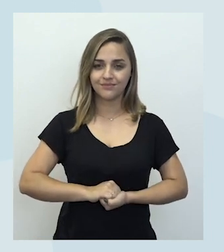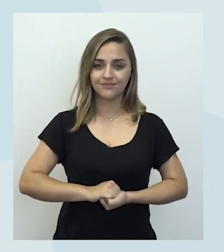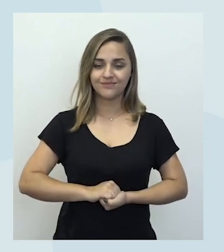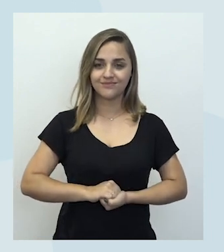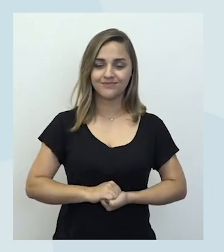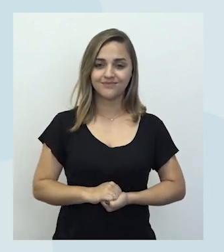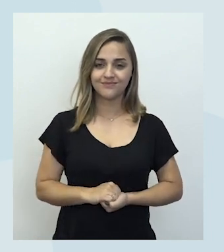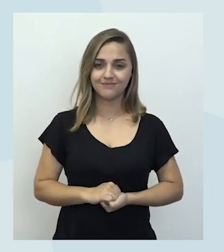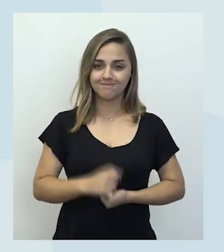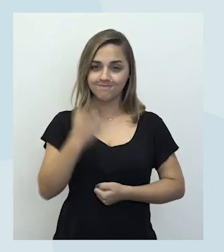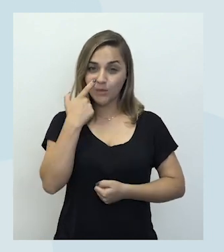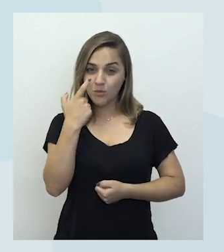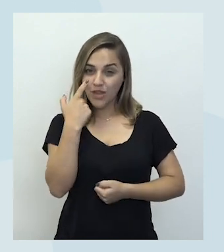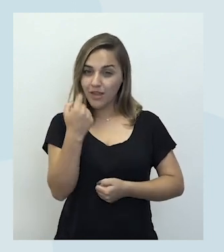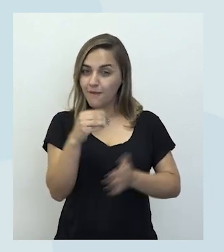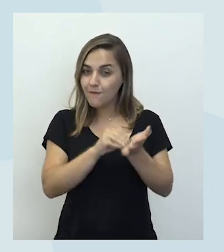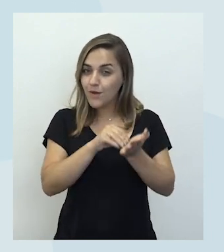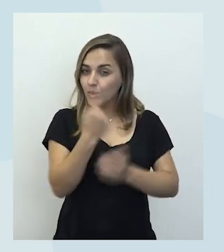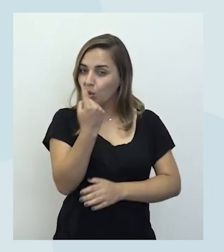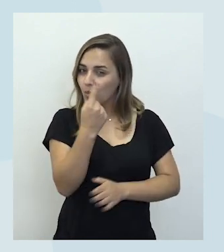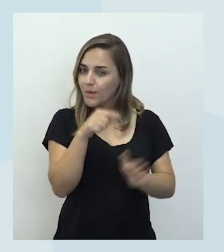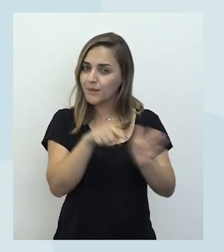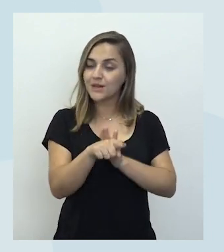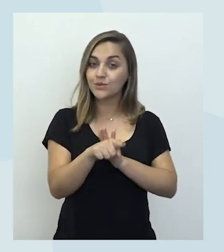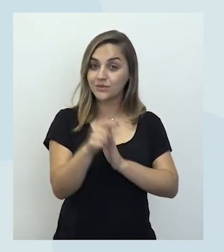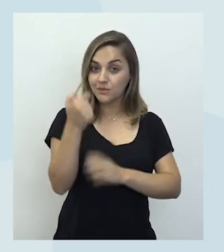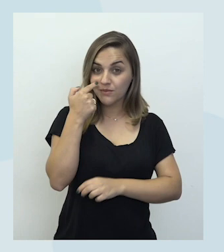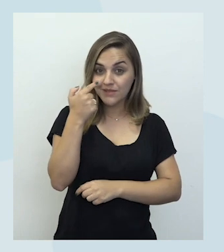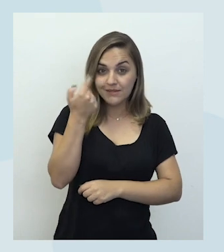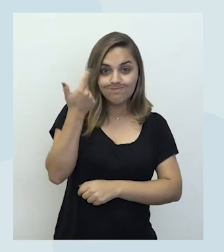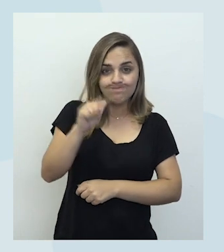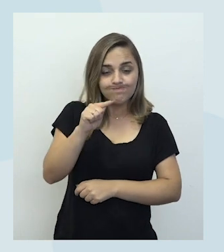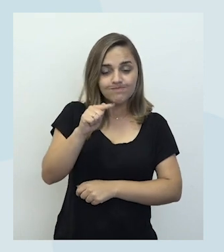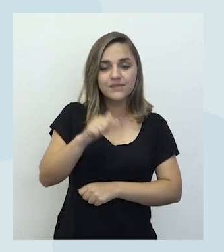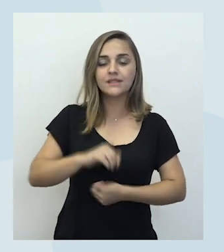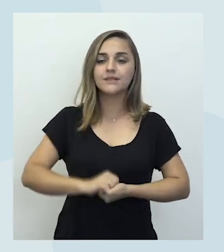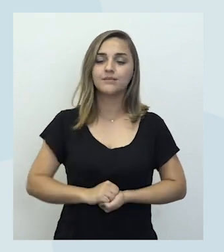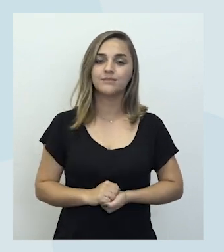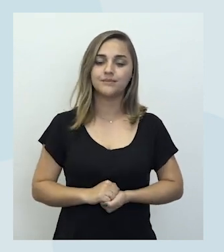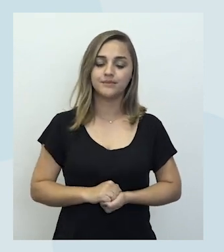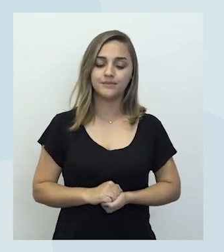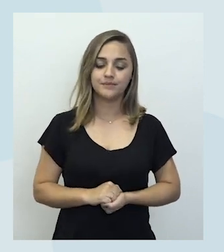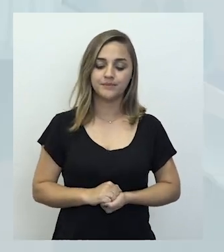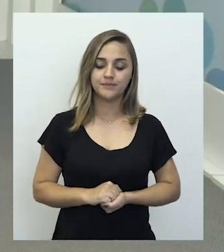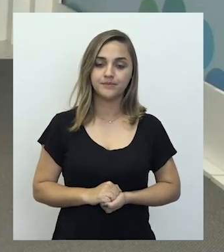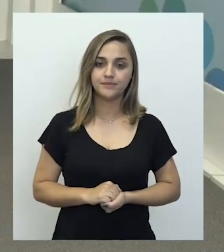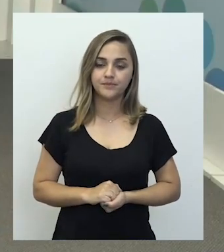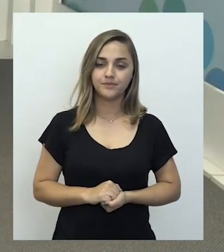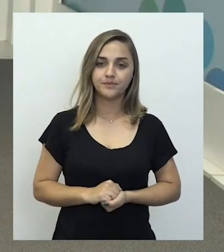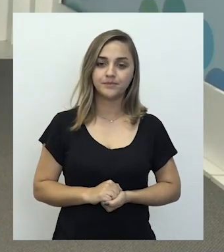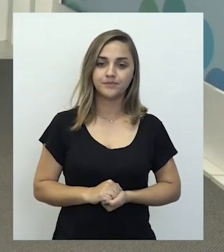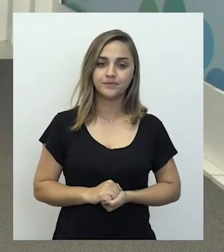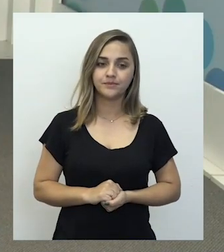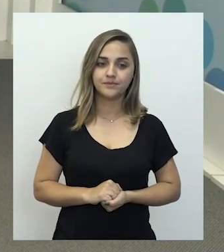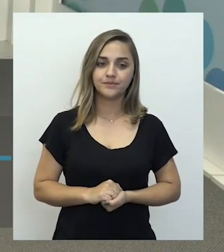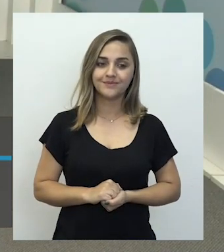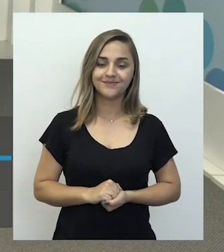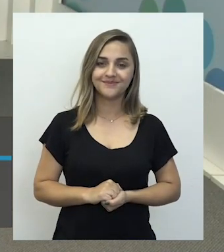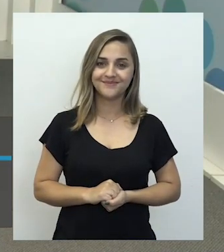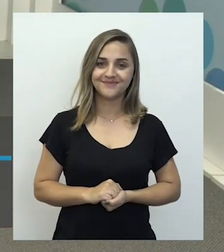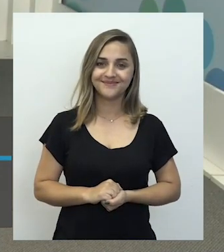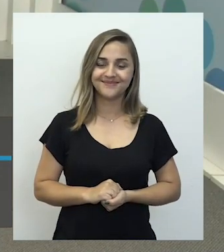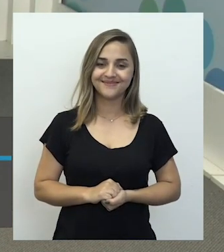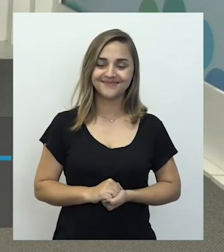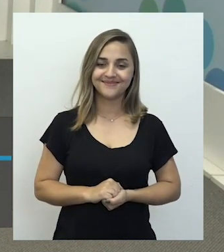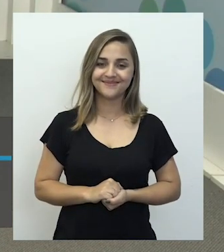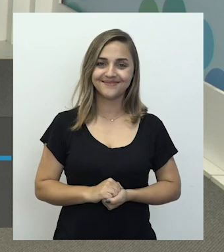hein? Vamos ver se vai dar tempo. O porquê. Então, estão perguntando os alunos. Então, vamos ver. Pode voltar para o Mauro aqui.